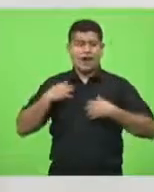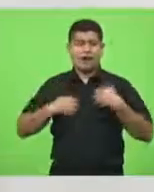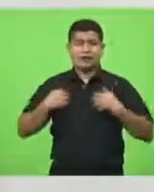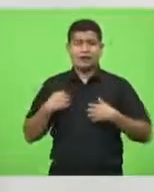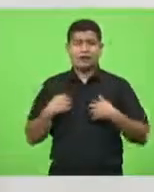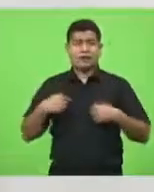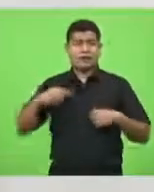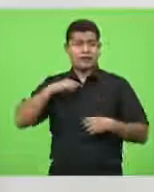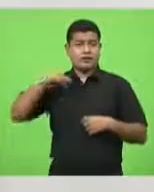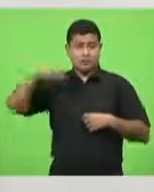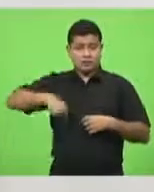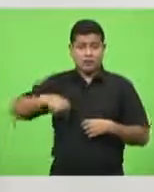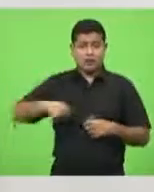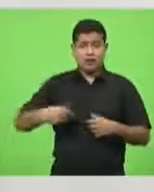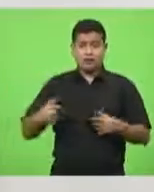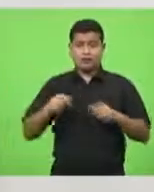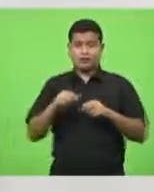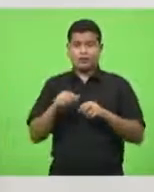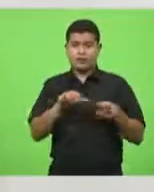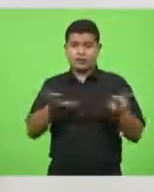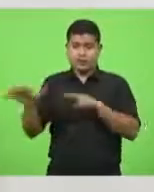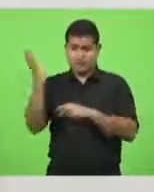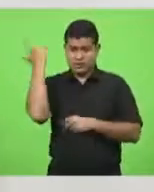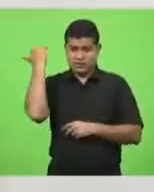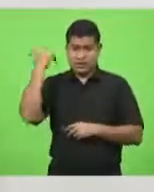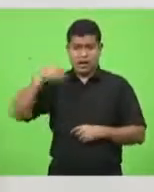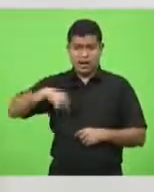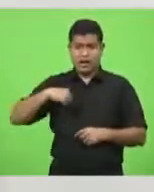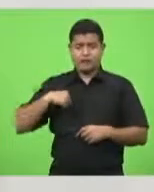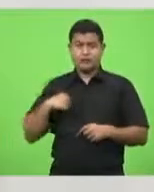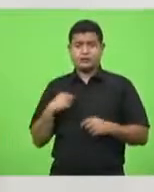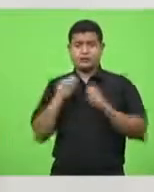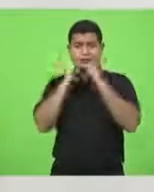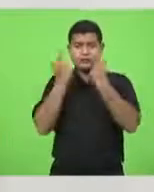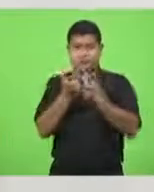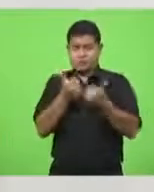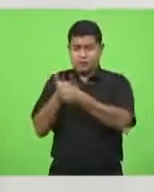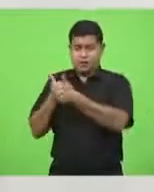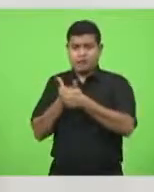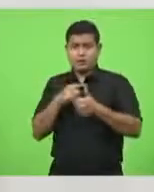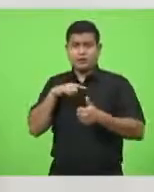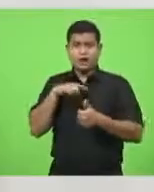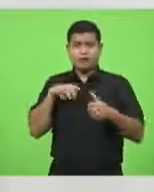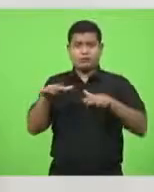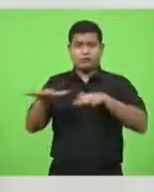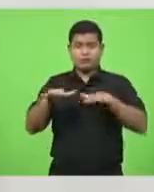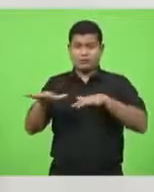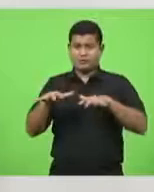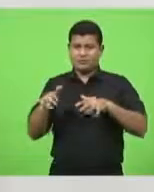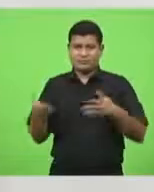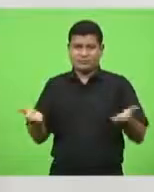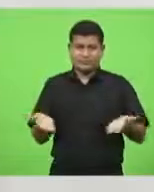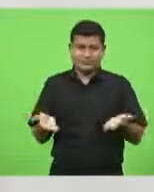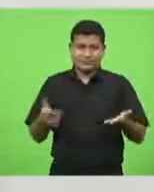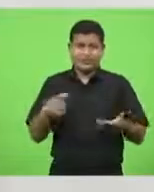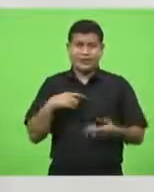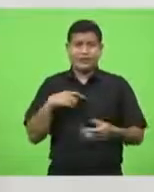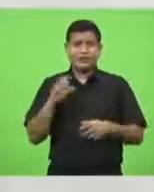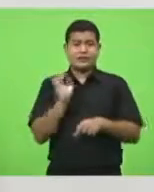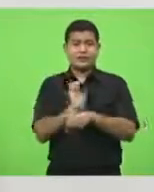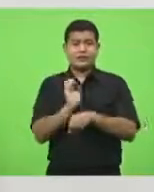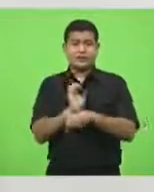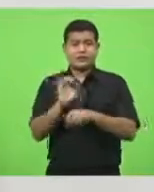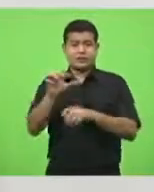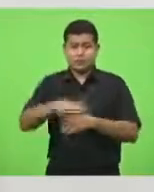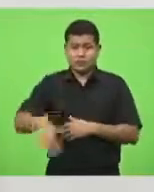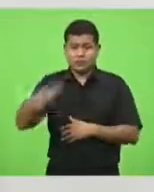aqui na frente da LESC, final de semana teve outro lá na nossa região, no Sul, e está acontecendo isso pelo estado inteiro. Inclusive, eu